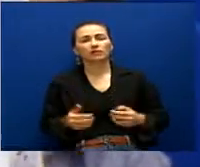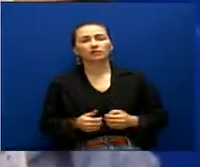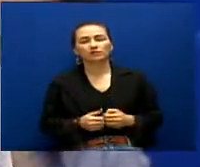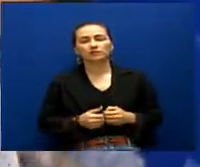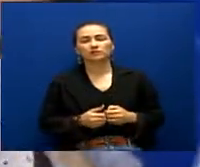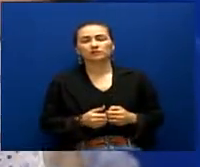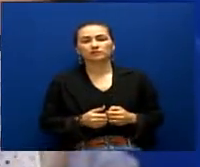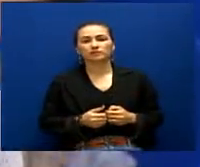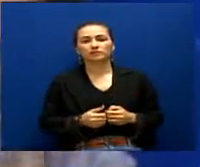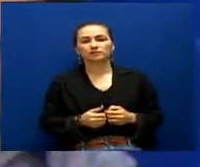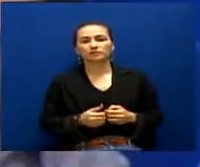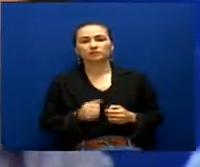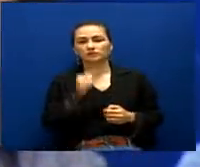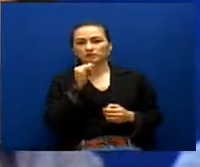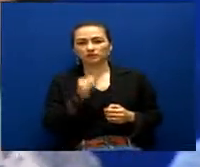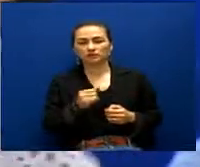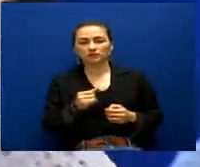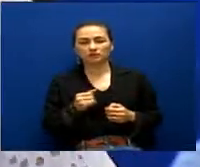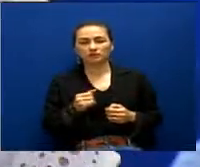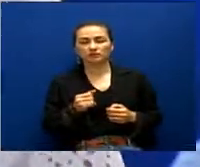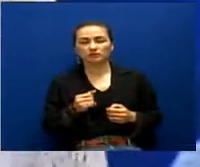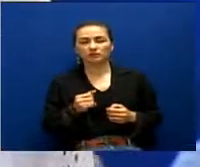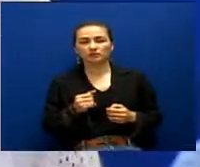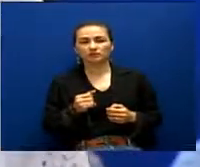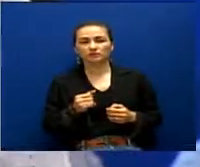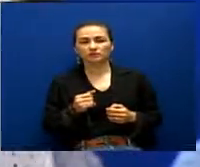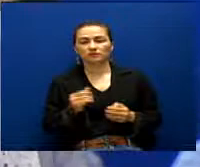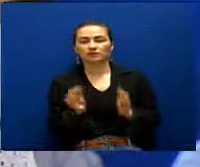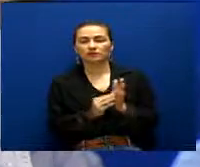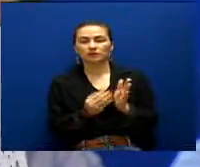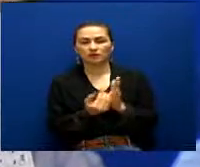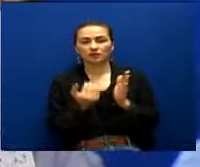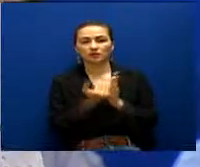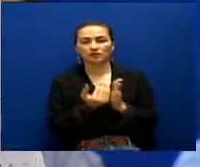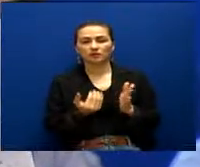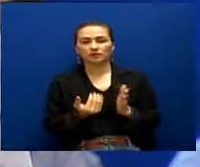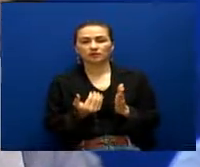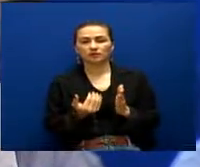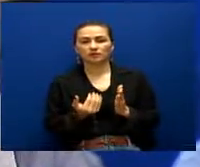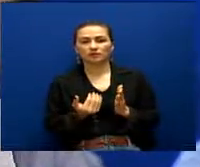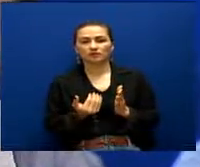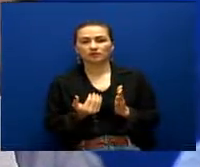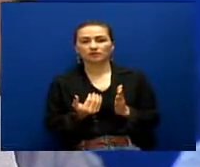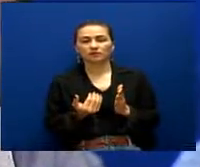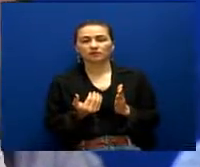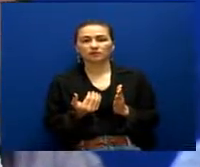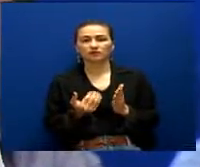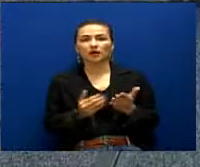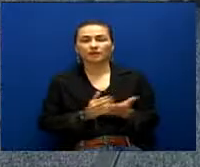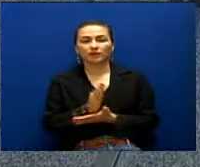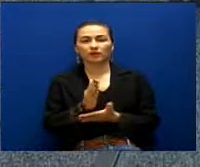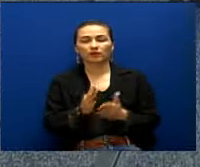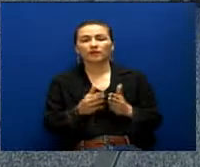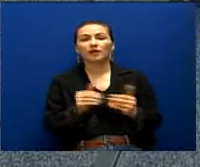as emendas, que faça o debate, faça a discussão. Emenda, Fernanda, então aprove e pede destaque, Fernanda.